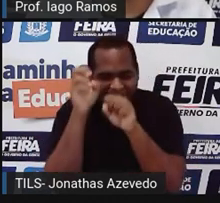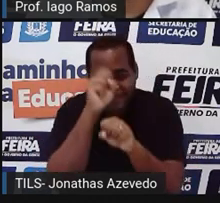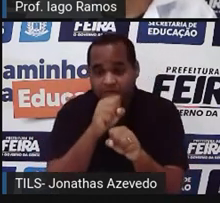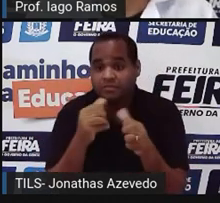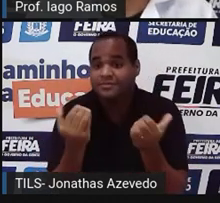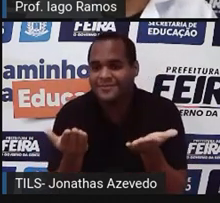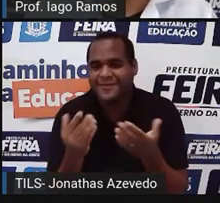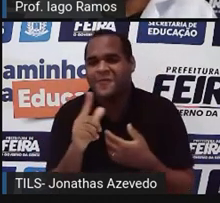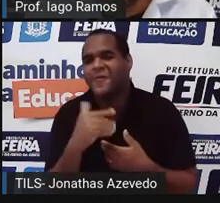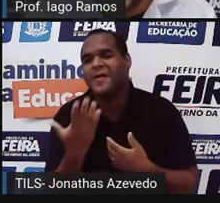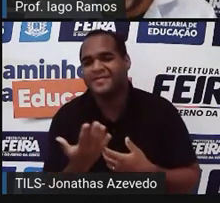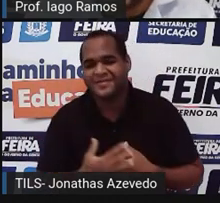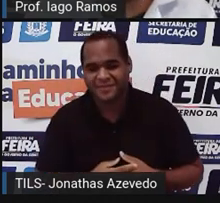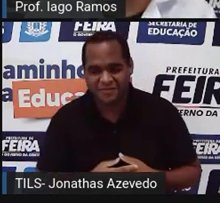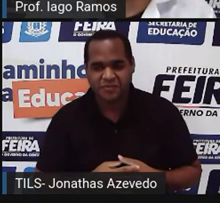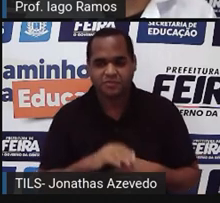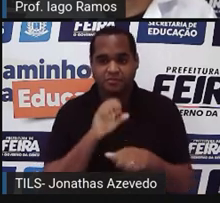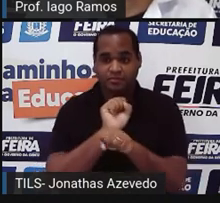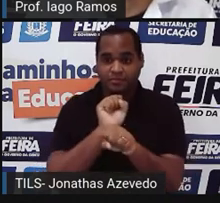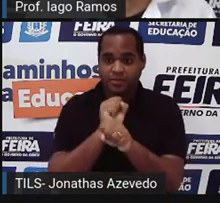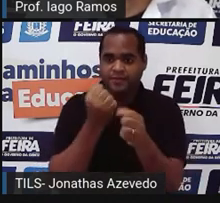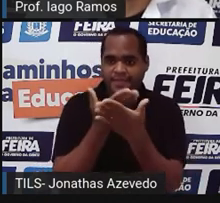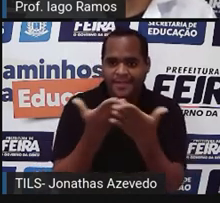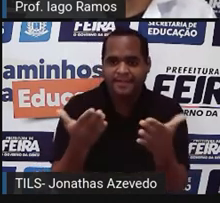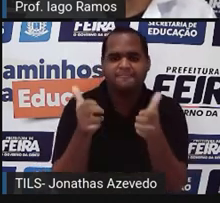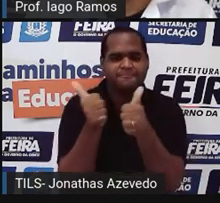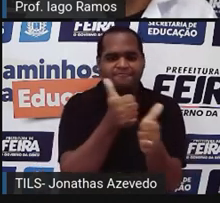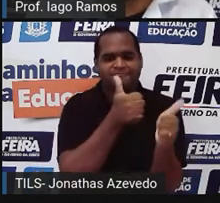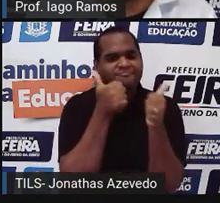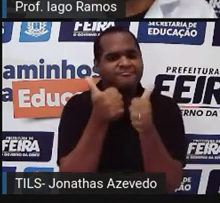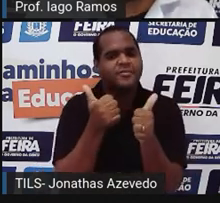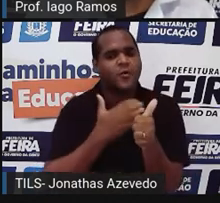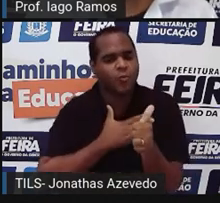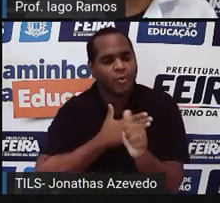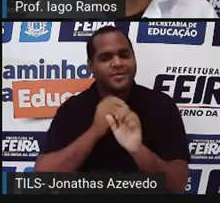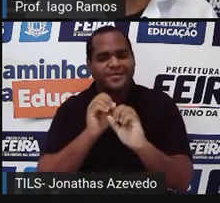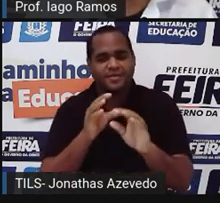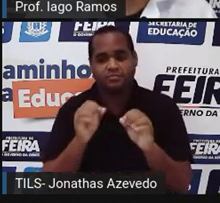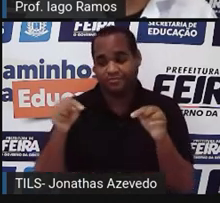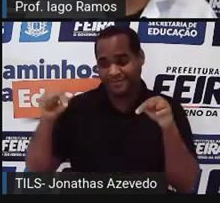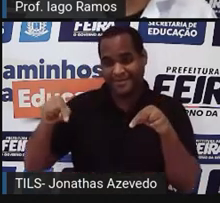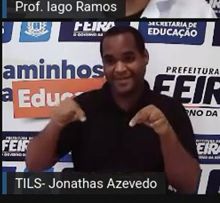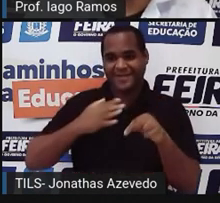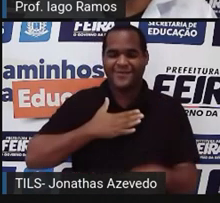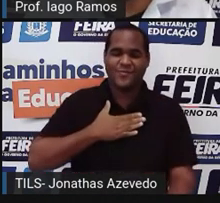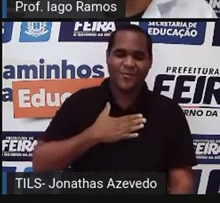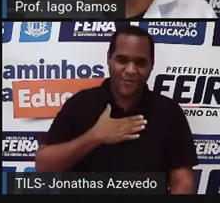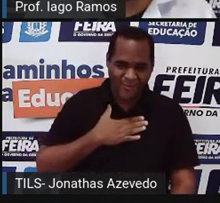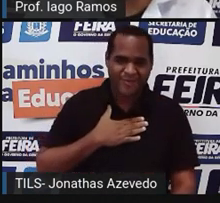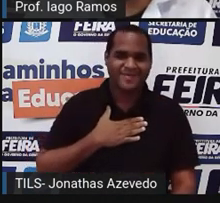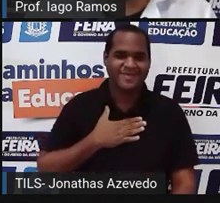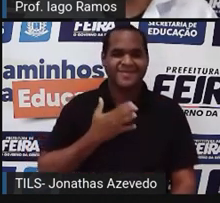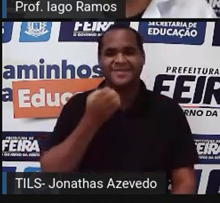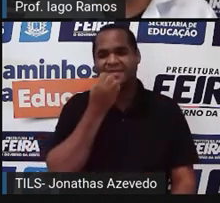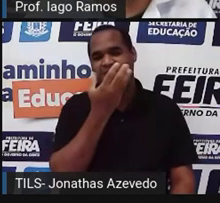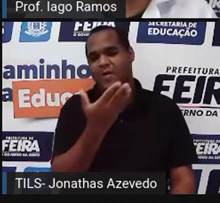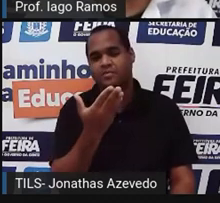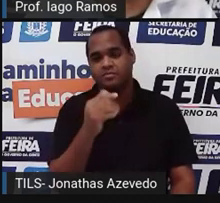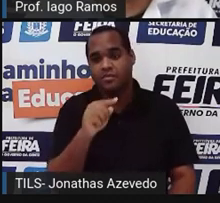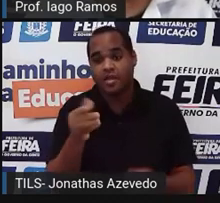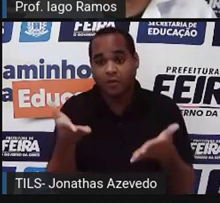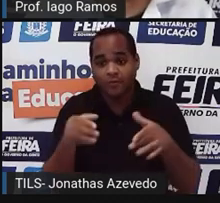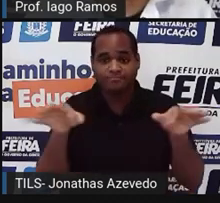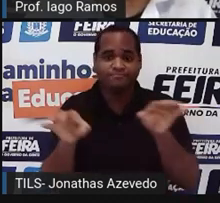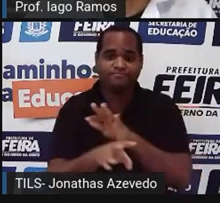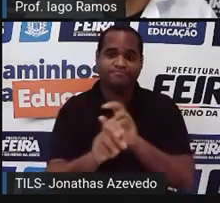bom? Eu espero que você tenha curtido a nossa aula. Nós do lado de cá curtimos bastante, mas a gente vai ficar